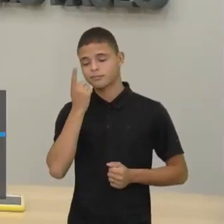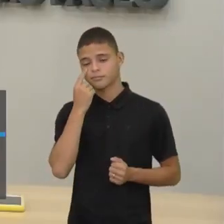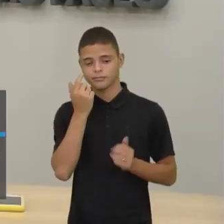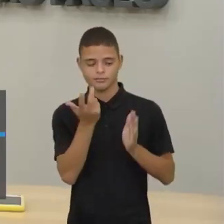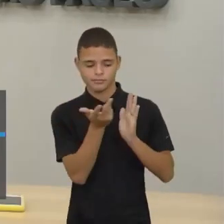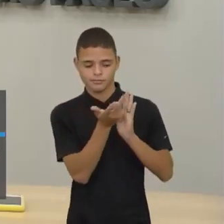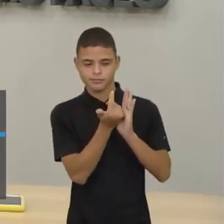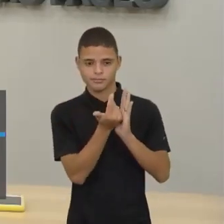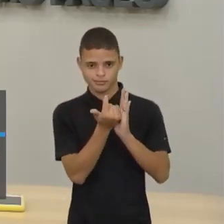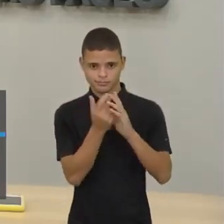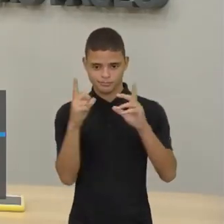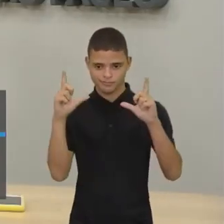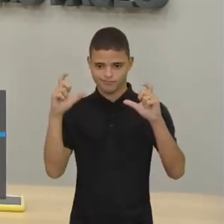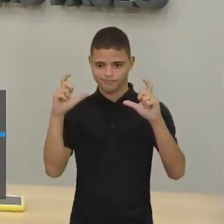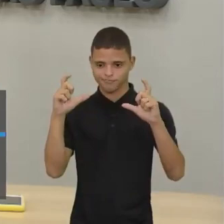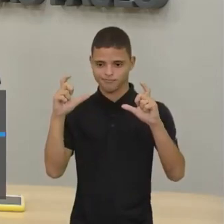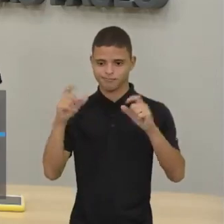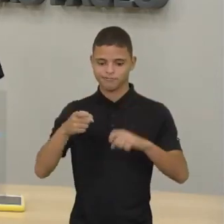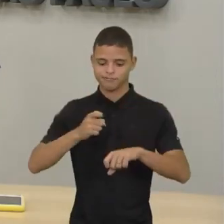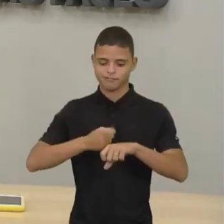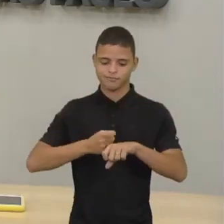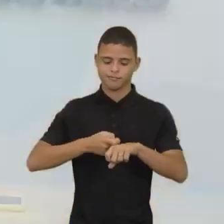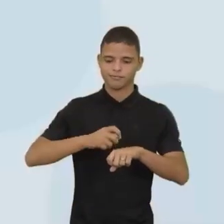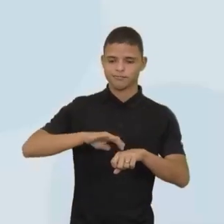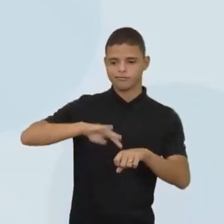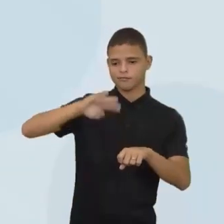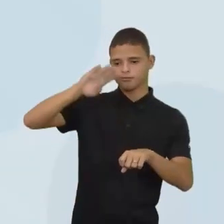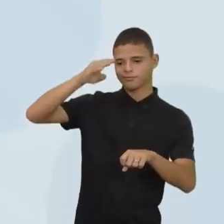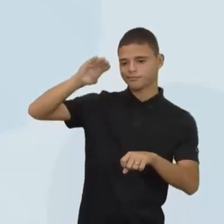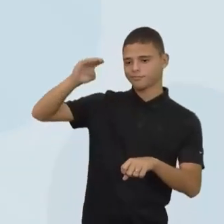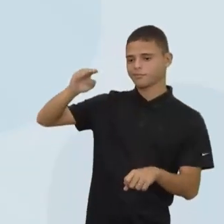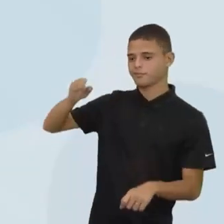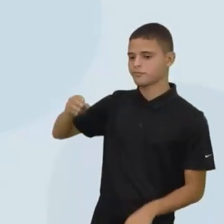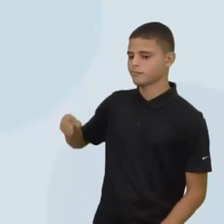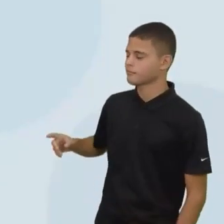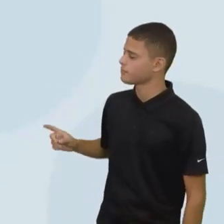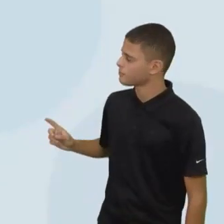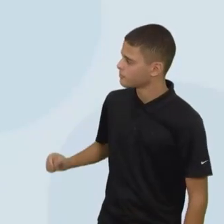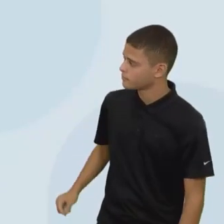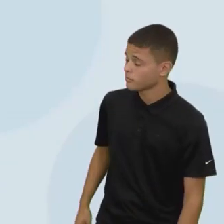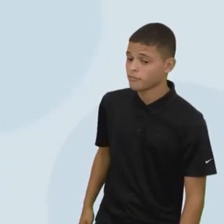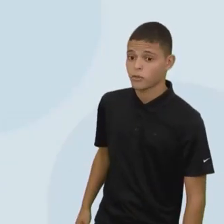uma imagem do Monte Everest, daí ó, um monte aí com